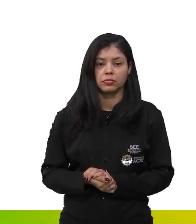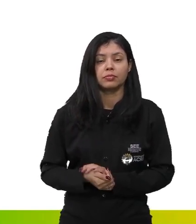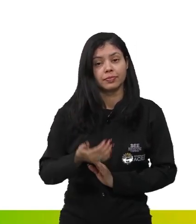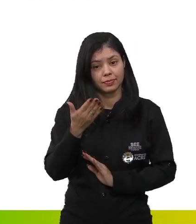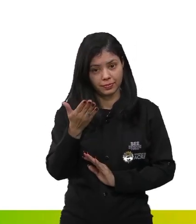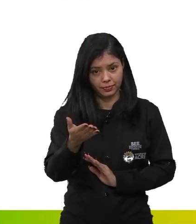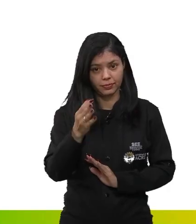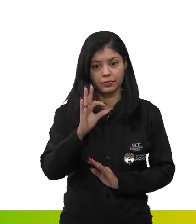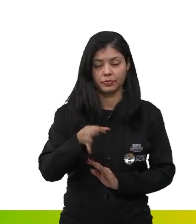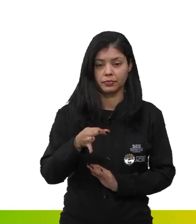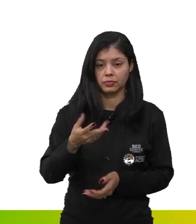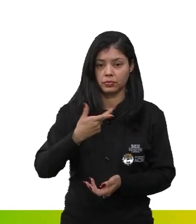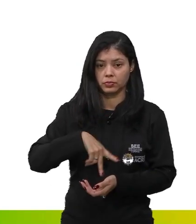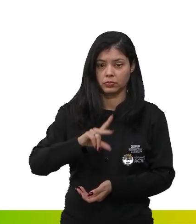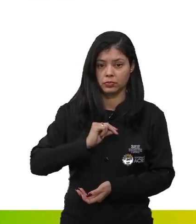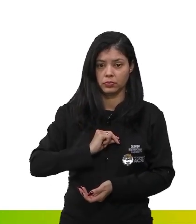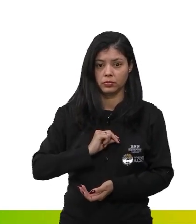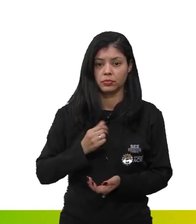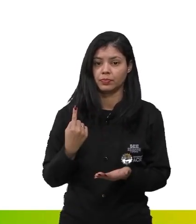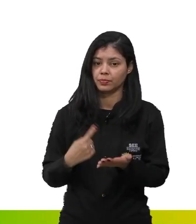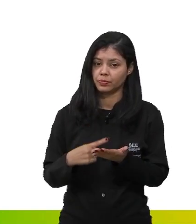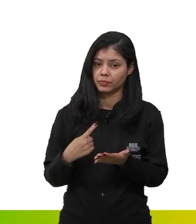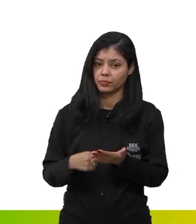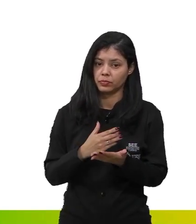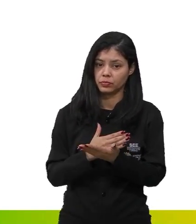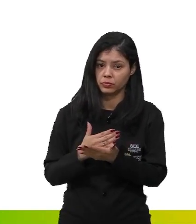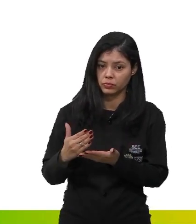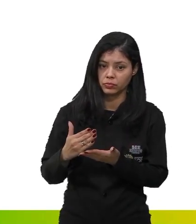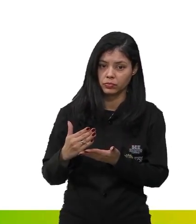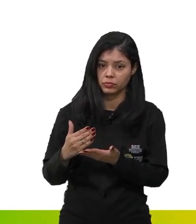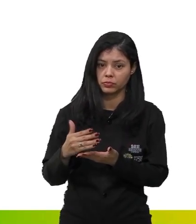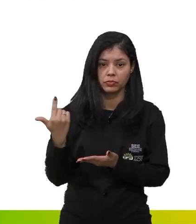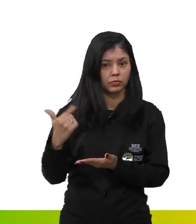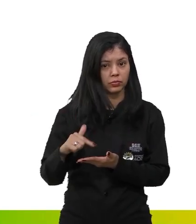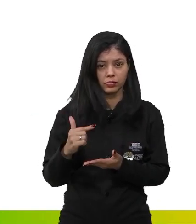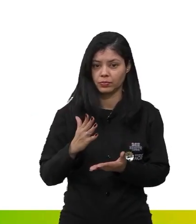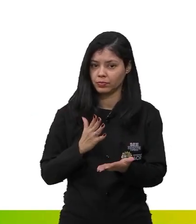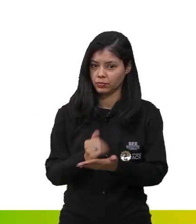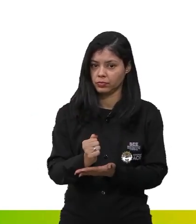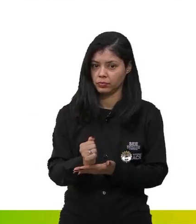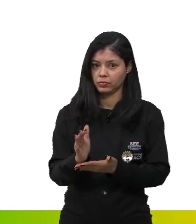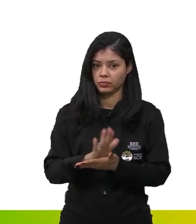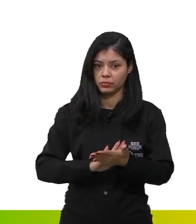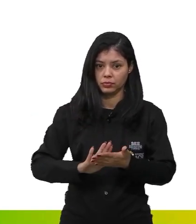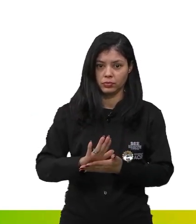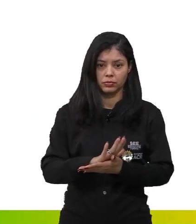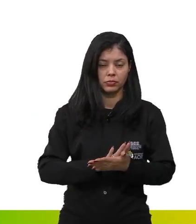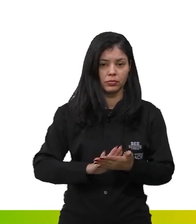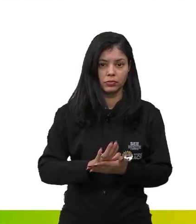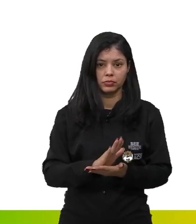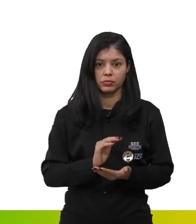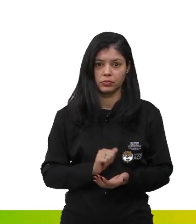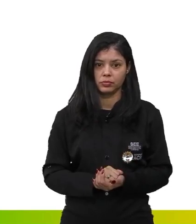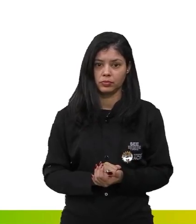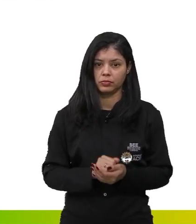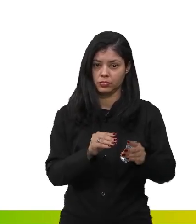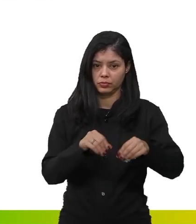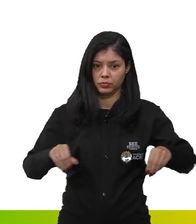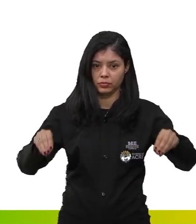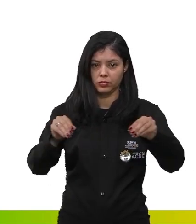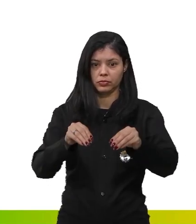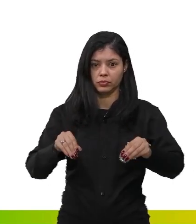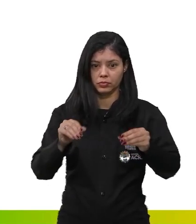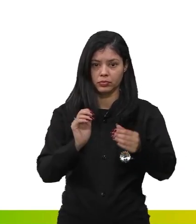Exatamente. Portugal, por esse acordo inicial, não teria posse nenhuma sobre